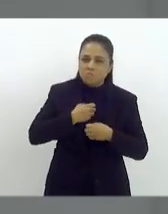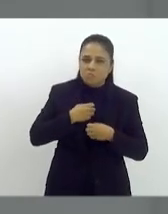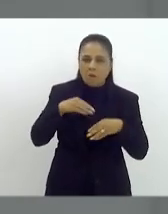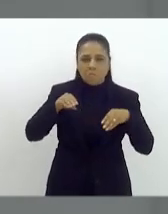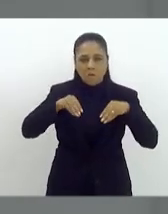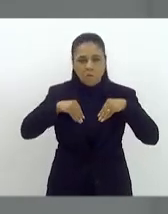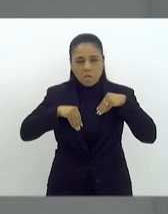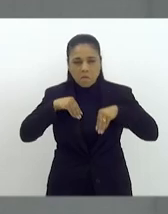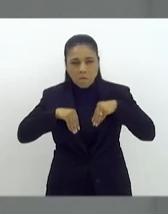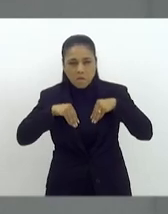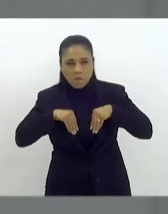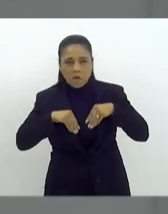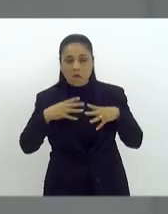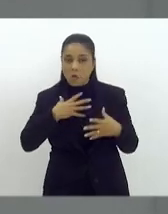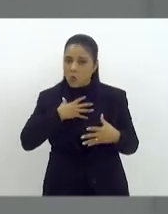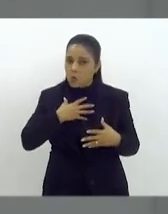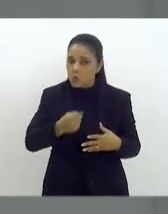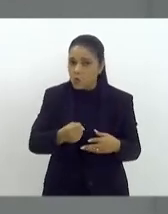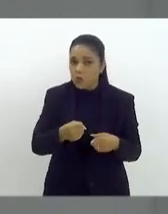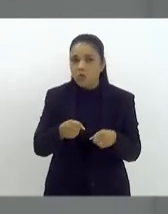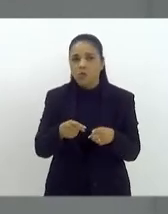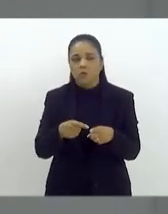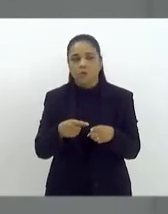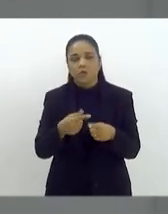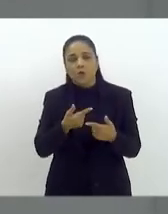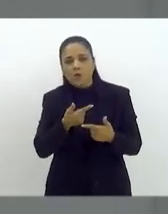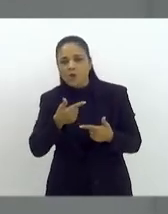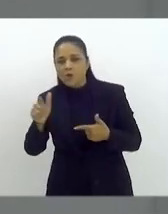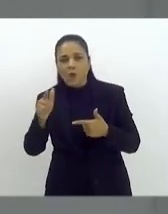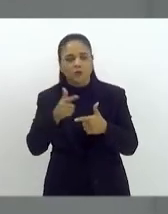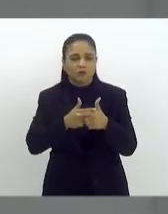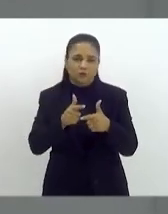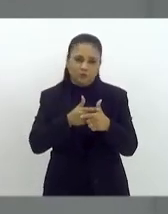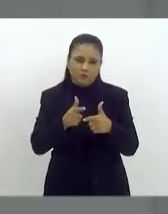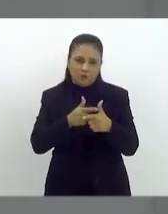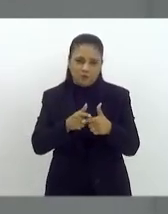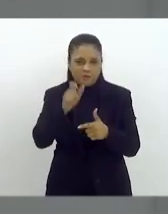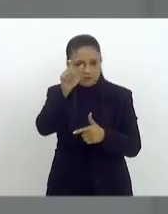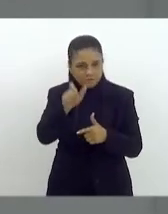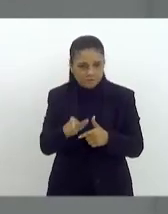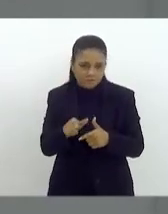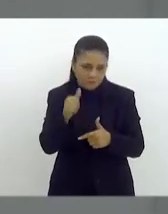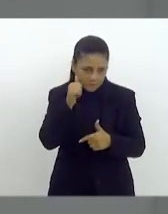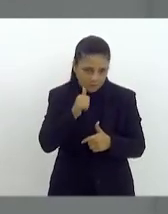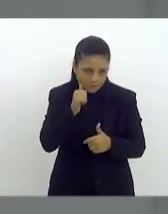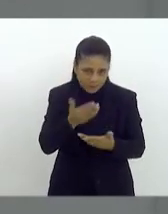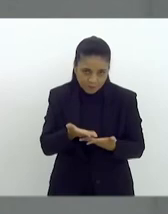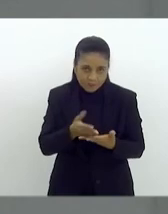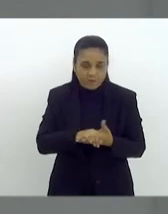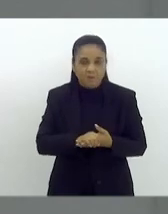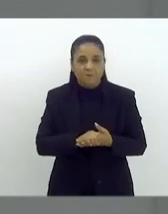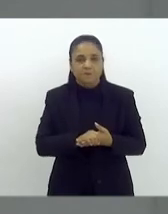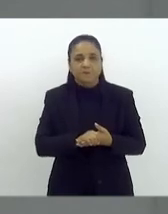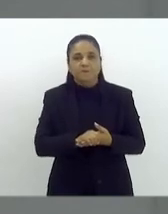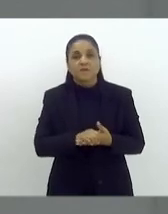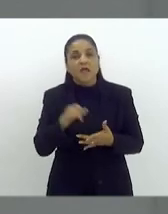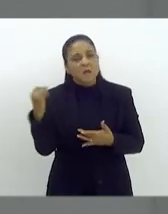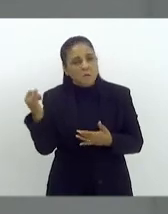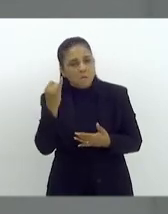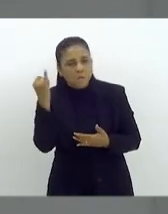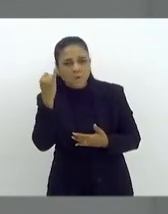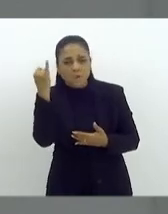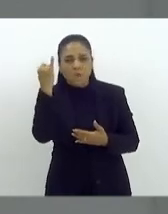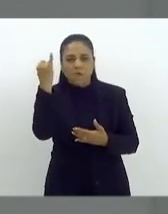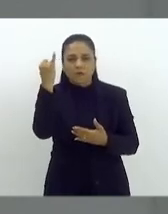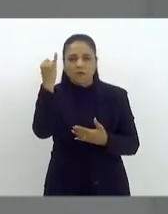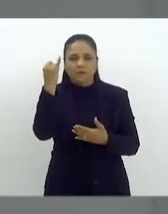em suicídio em outras decorrências em relação a essas mulheres né então é importante que haja